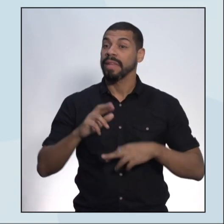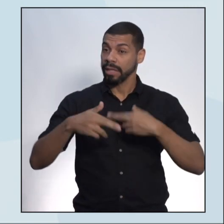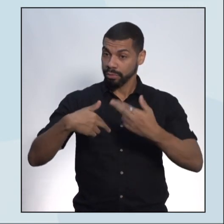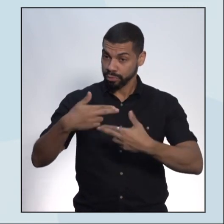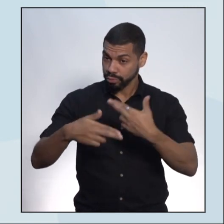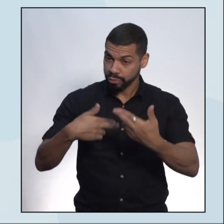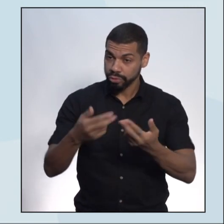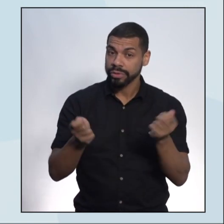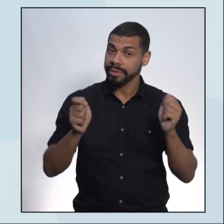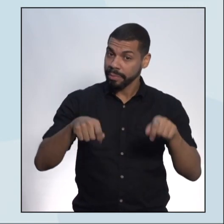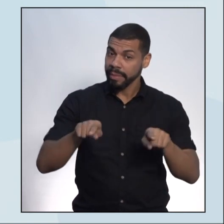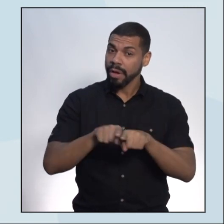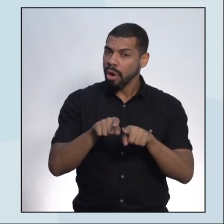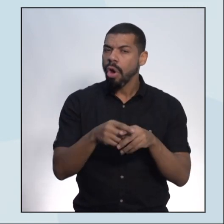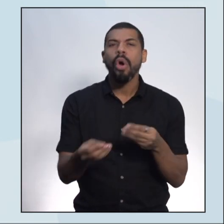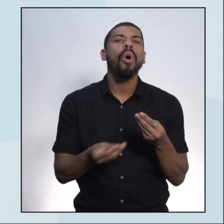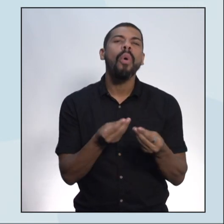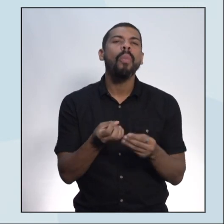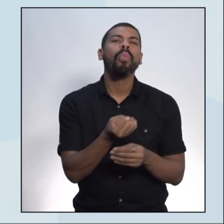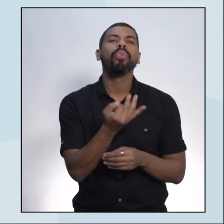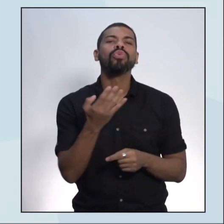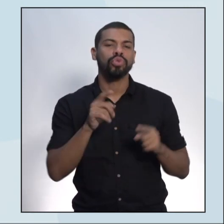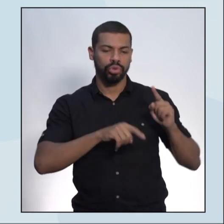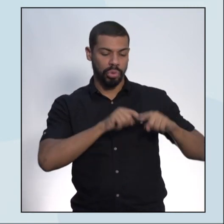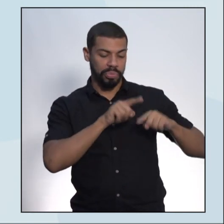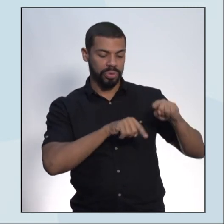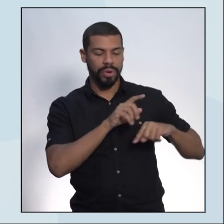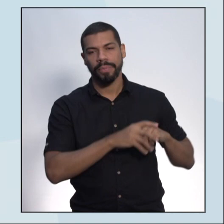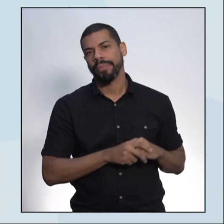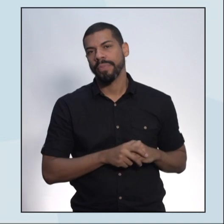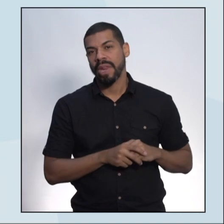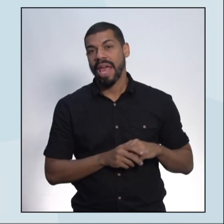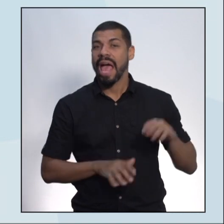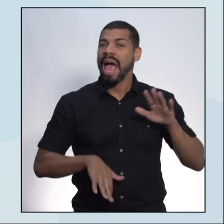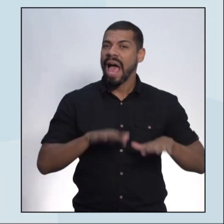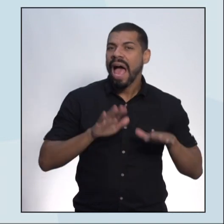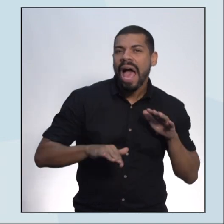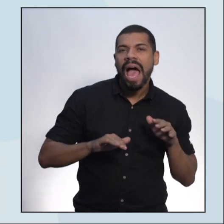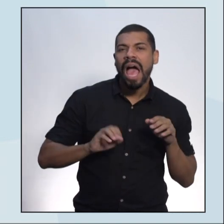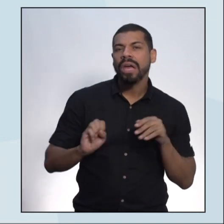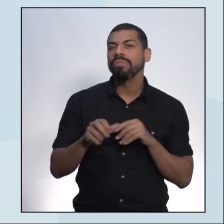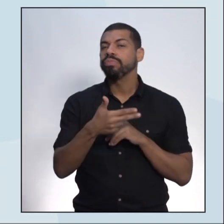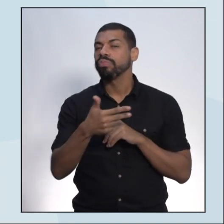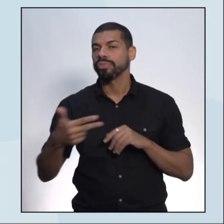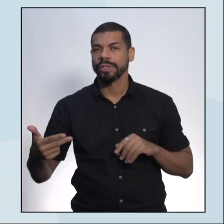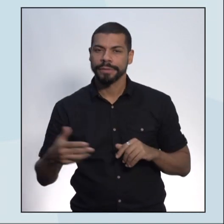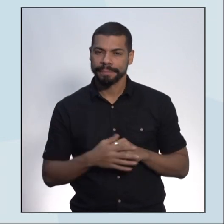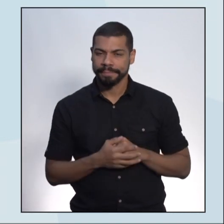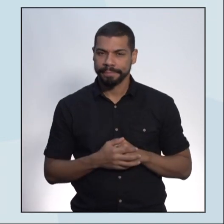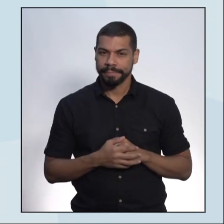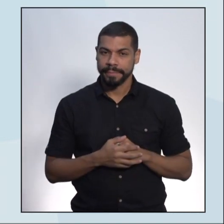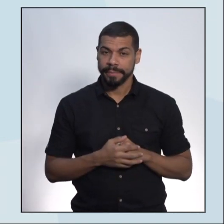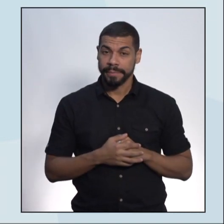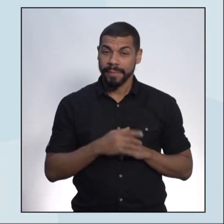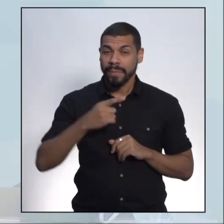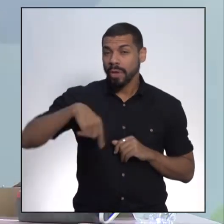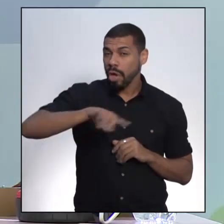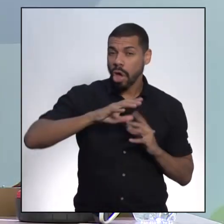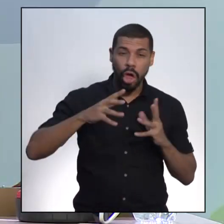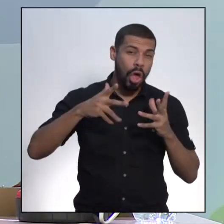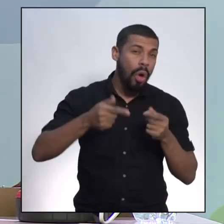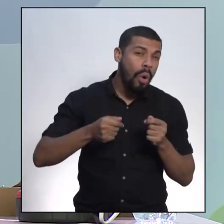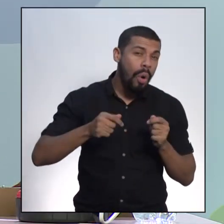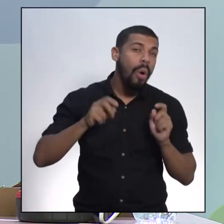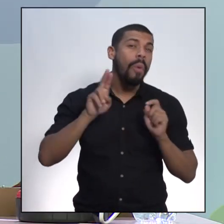se reciclar, para fazer outros objetos, né? Ou então reutilizar em outras situações. Então, tudo isso a gente